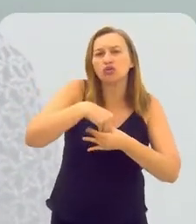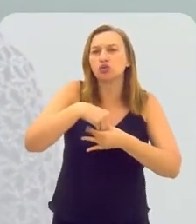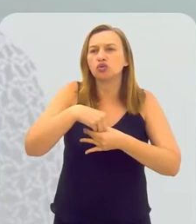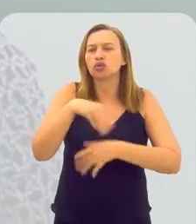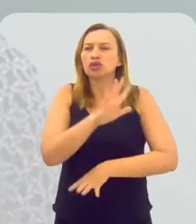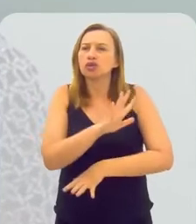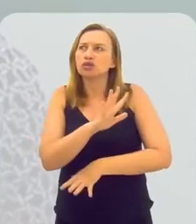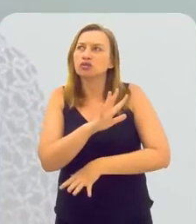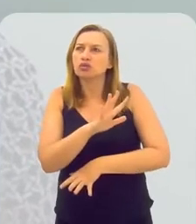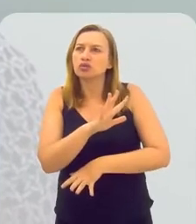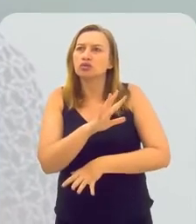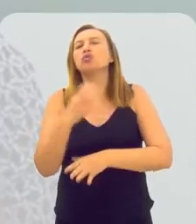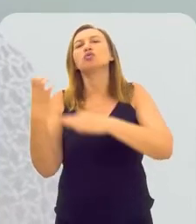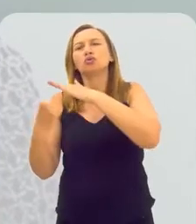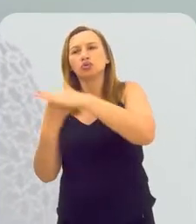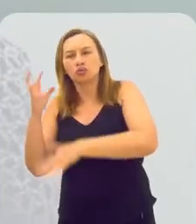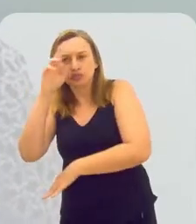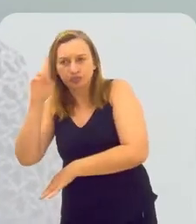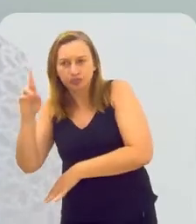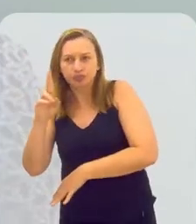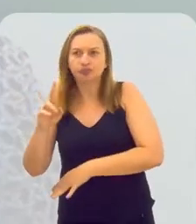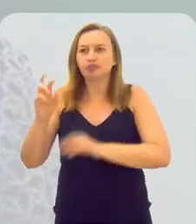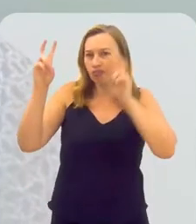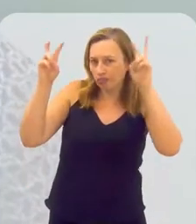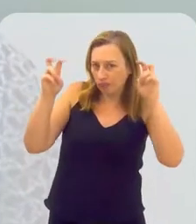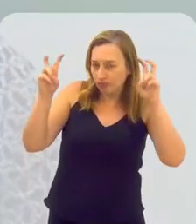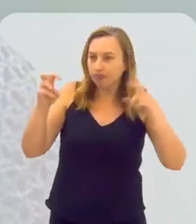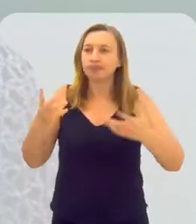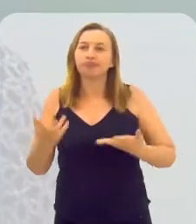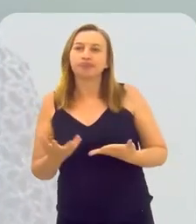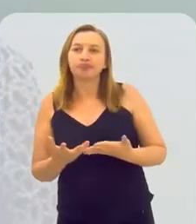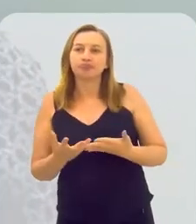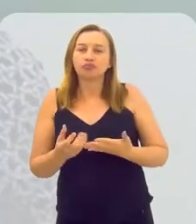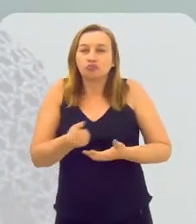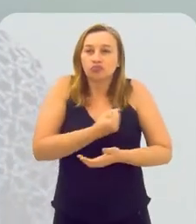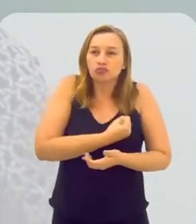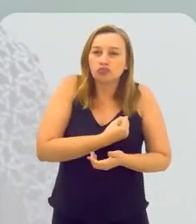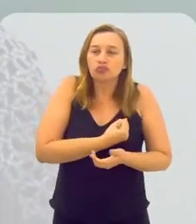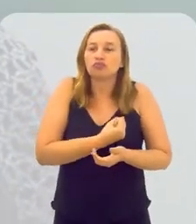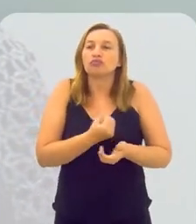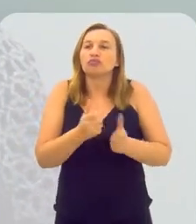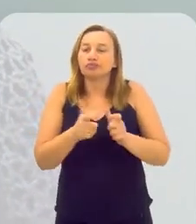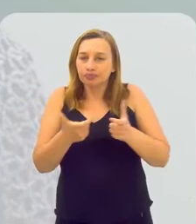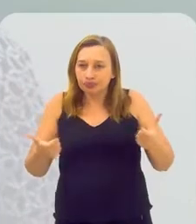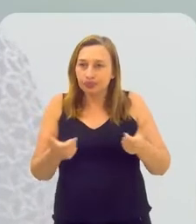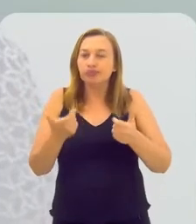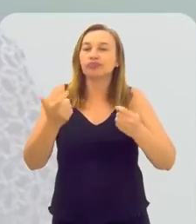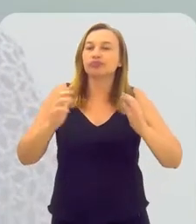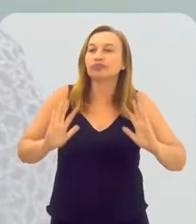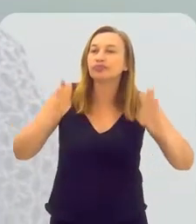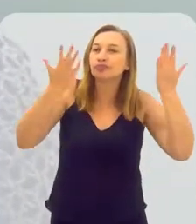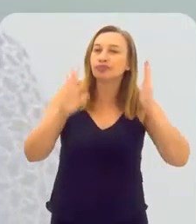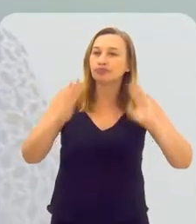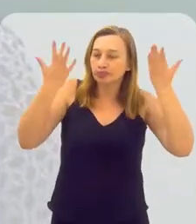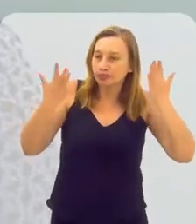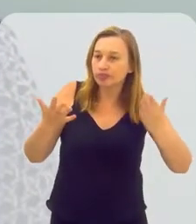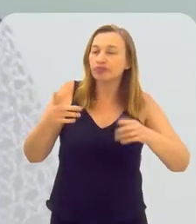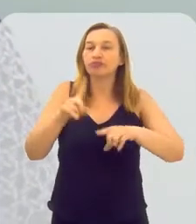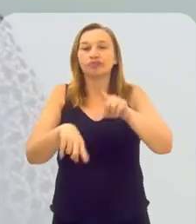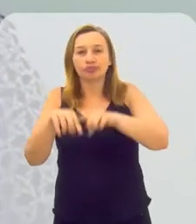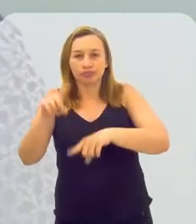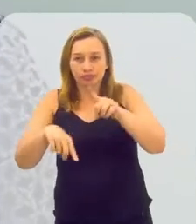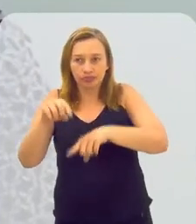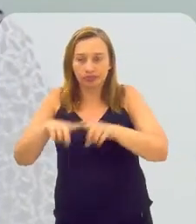receptividade também dentro do empresariado dessa temática? A demanda por